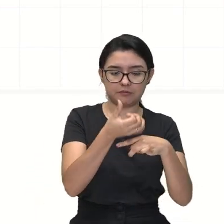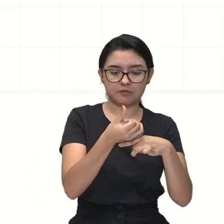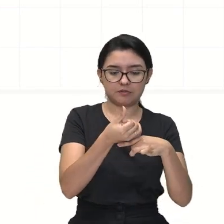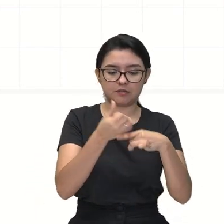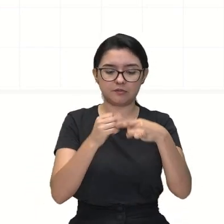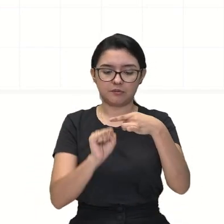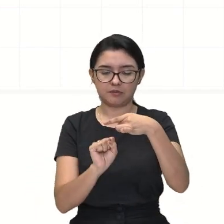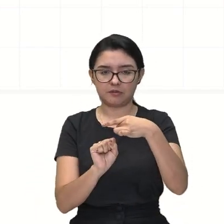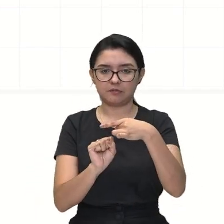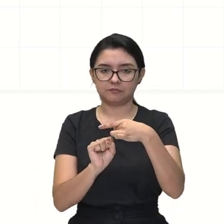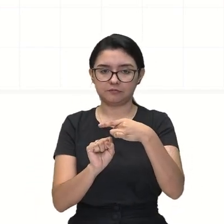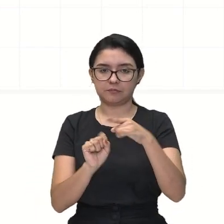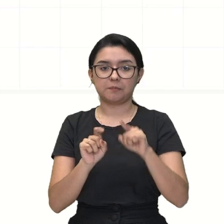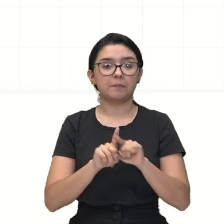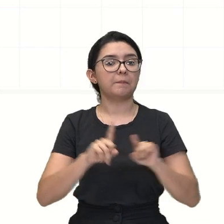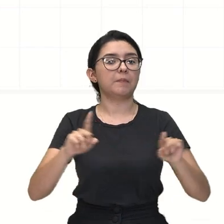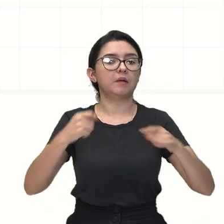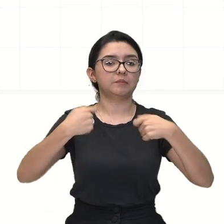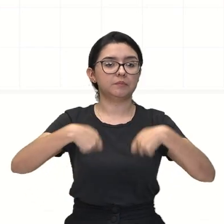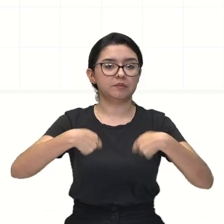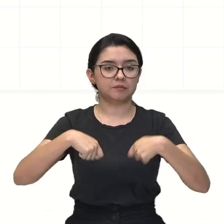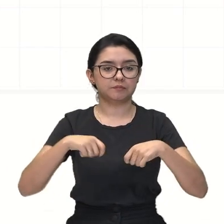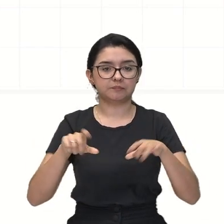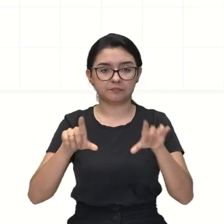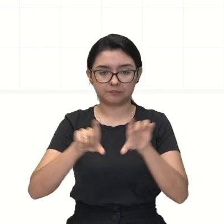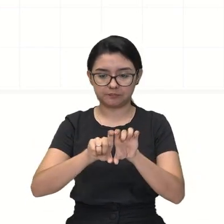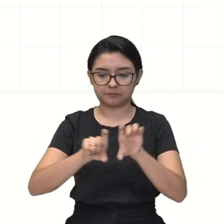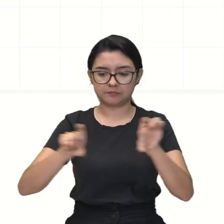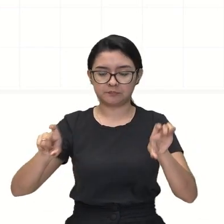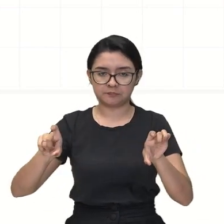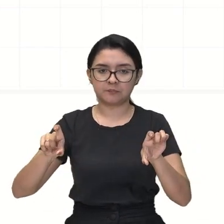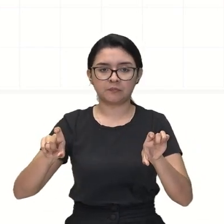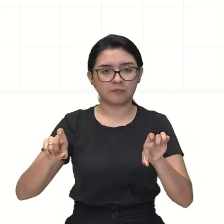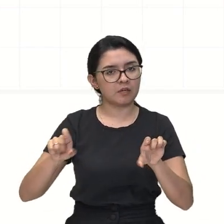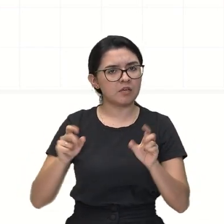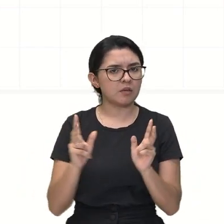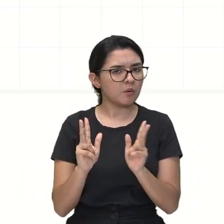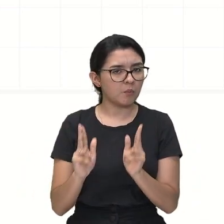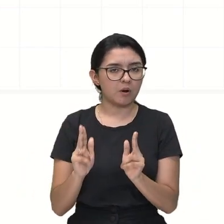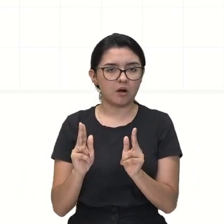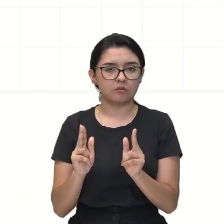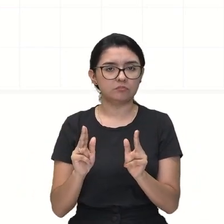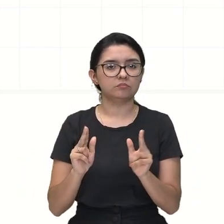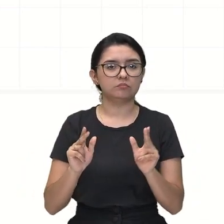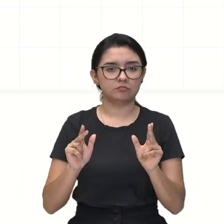No entanto, ela teria as mesmas dimensões, certo?